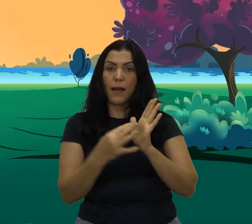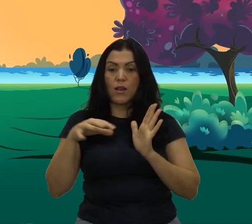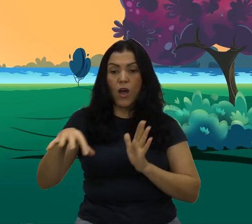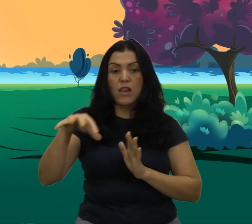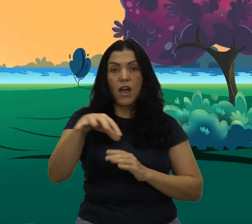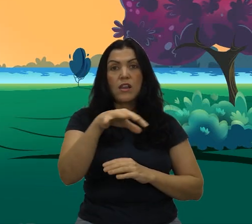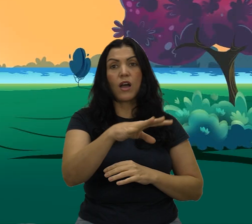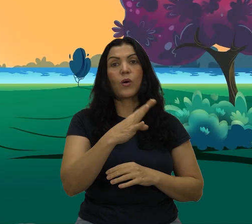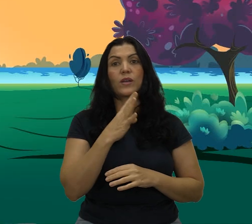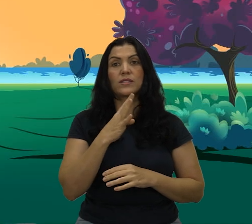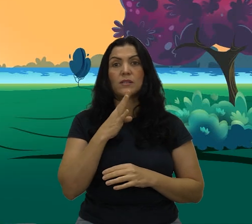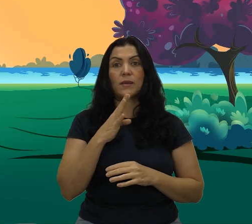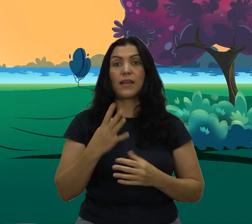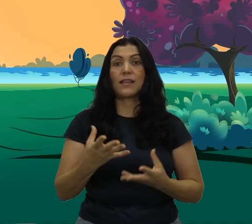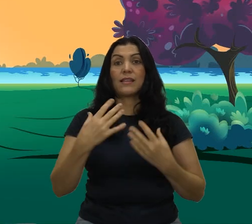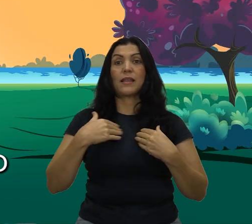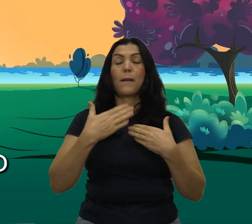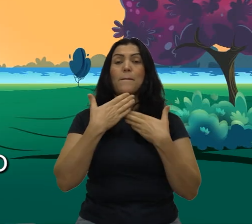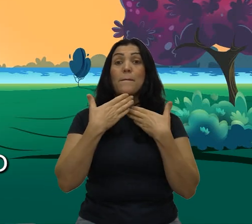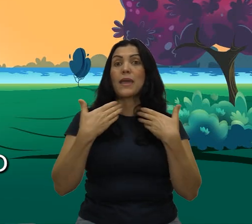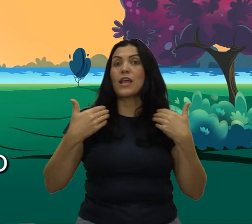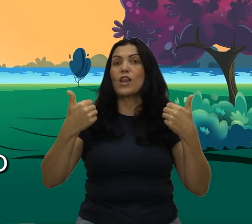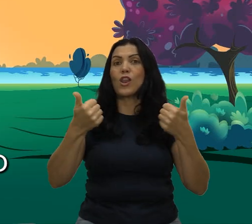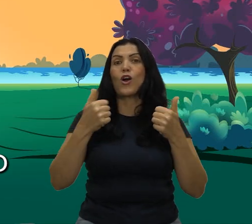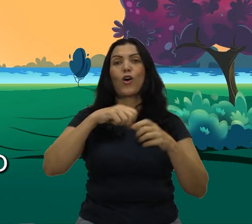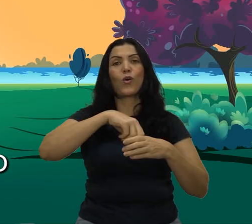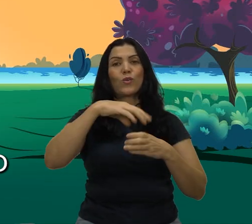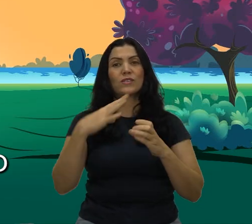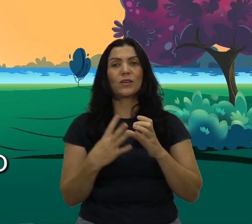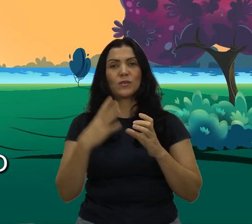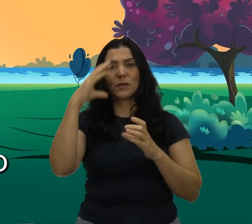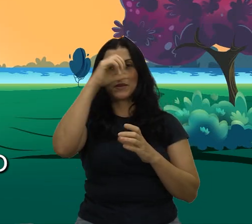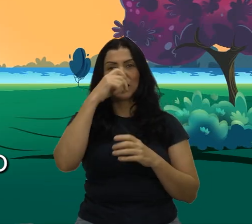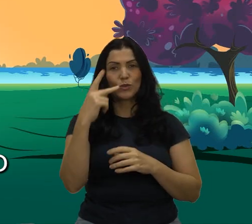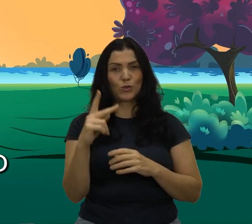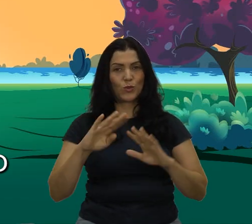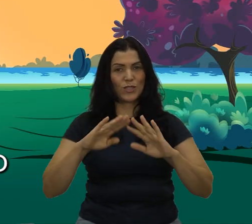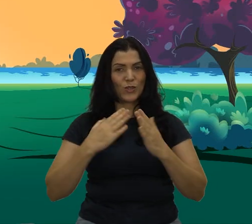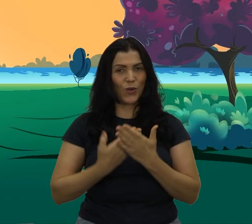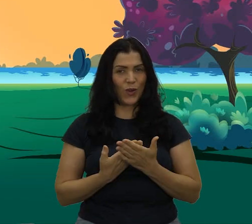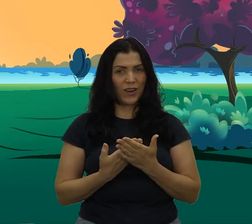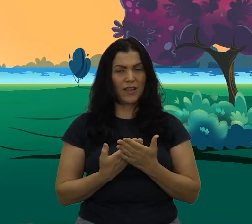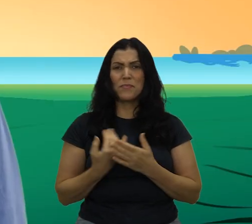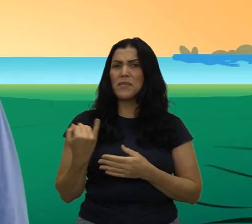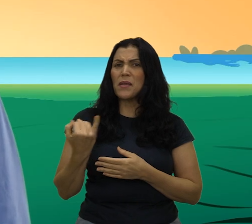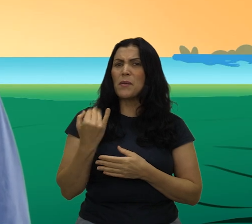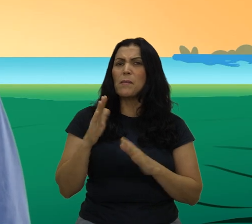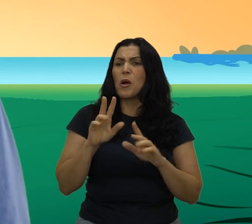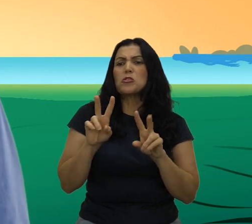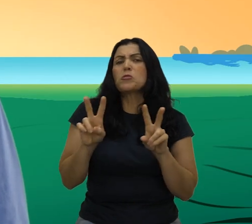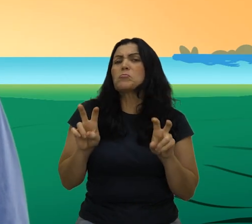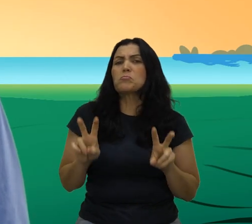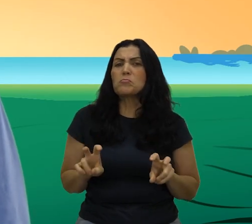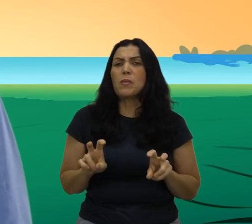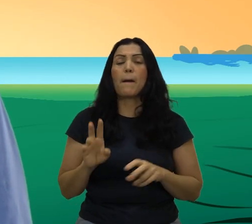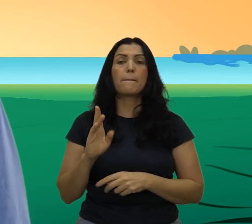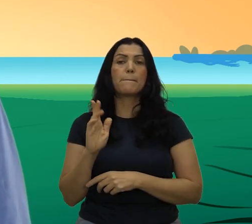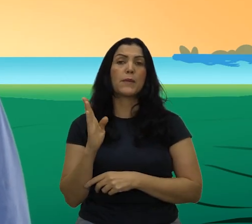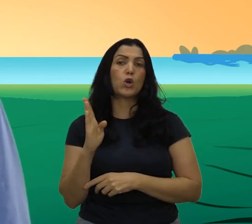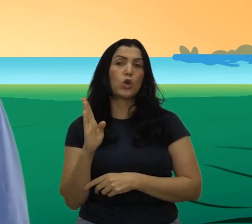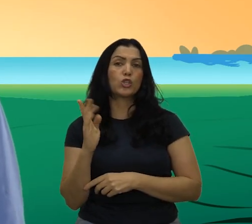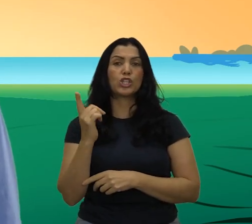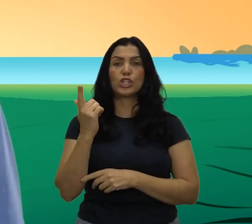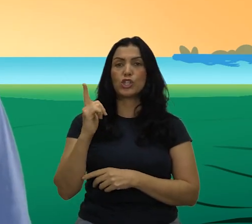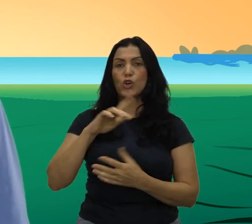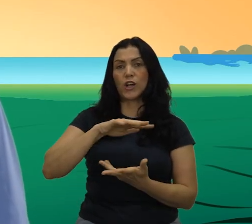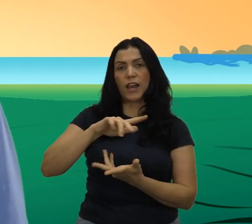de diferentes áreas do conhecimento, proporcionando melhor fixação do conteúdo a ser aprendido na sua escola. Não importa a matéria, pode